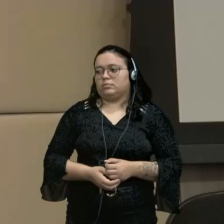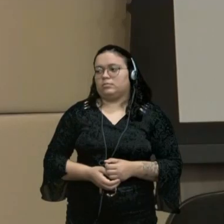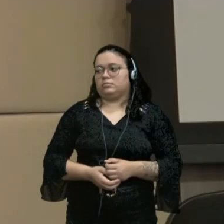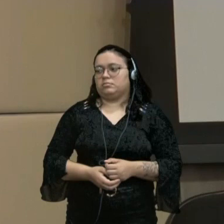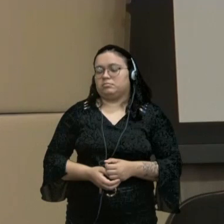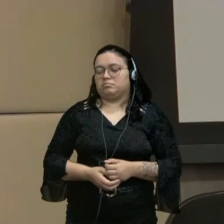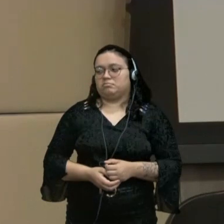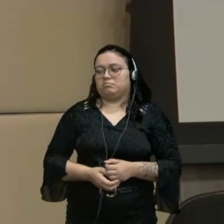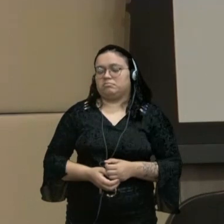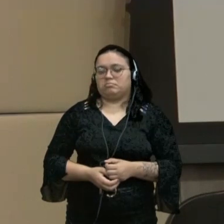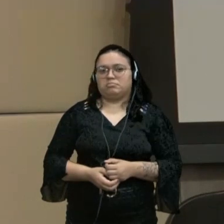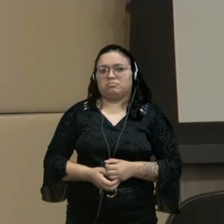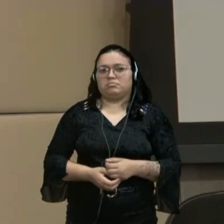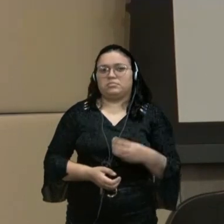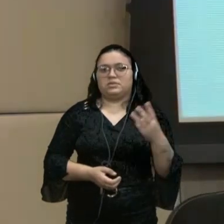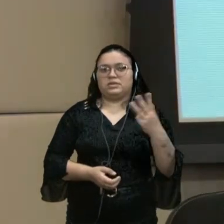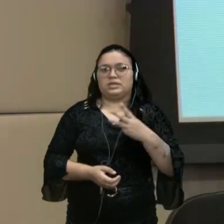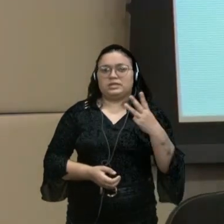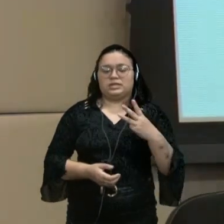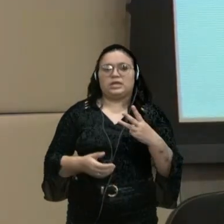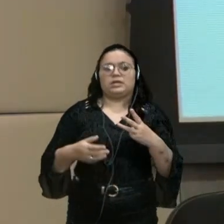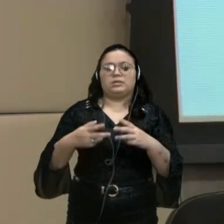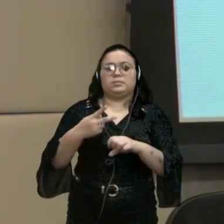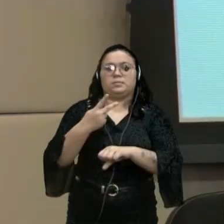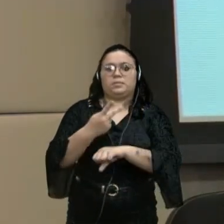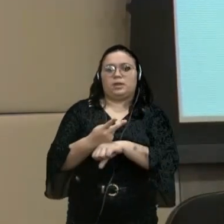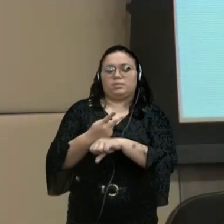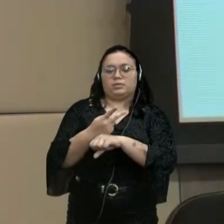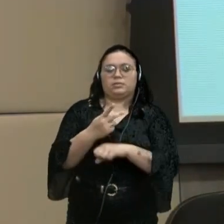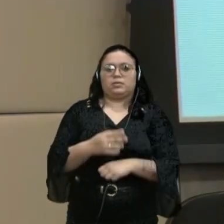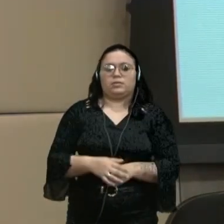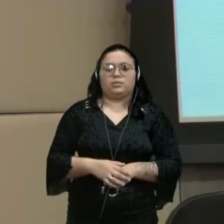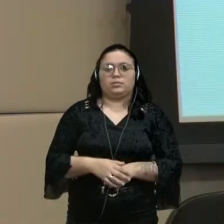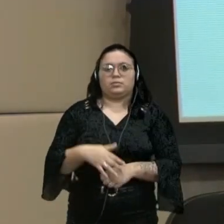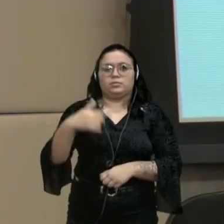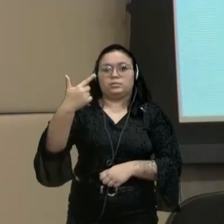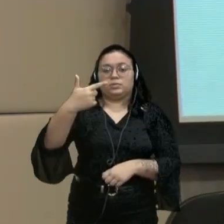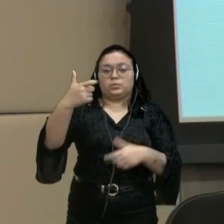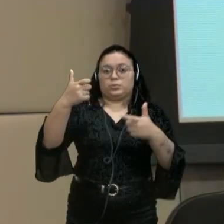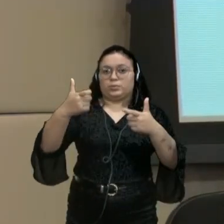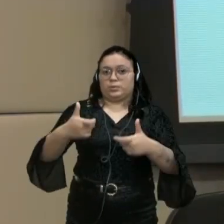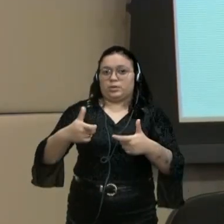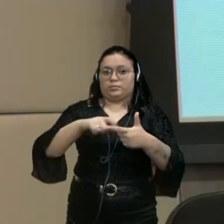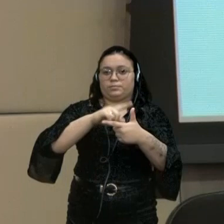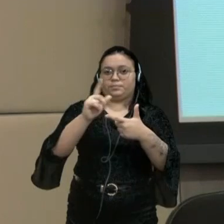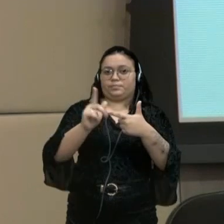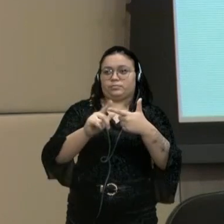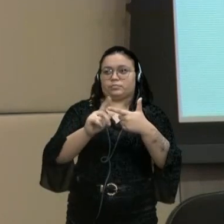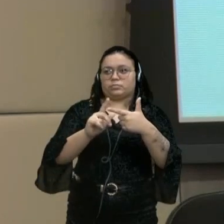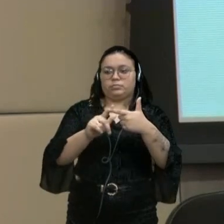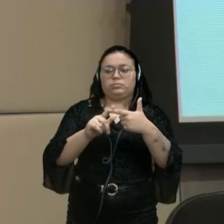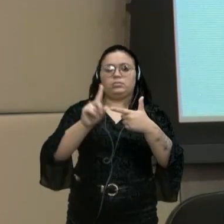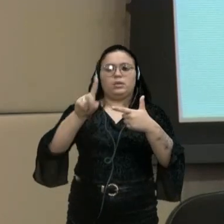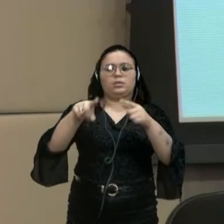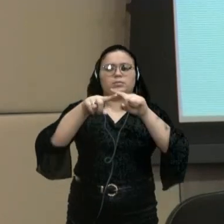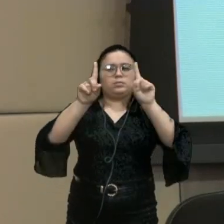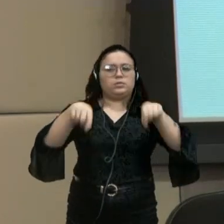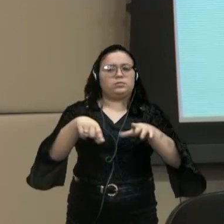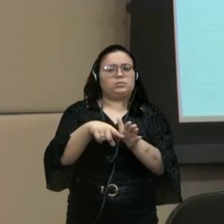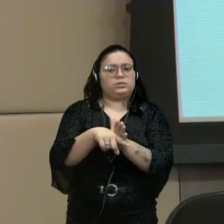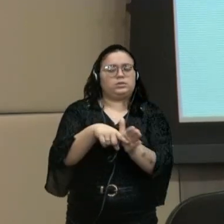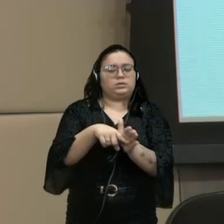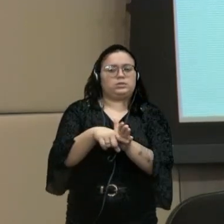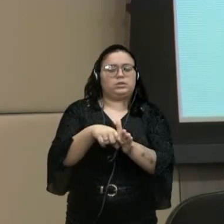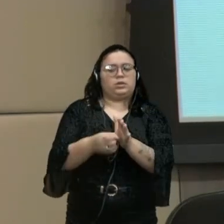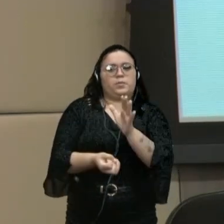A terceira premiação saiu como segundo lugar, distingue o projeto de pesquisa